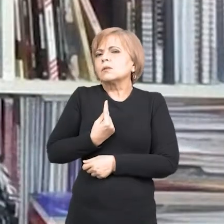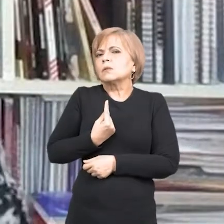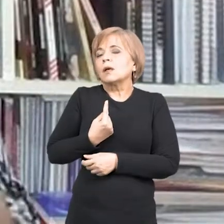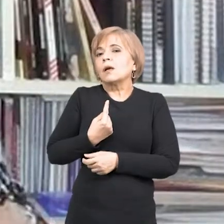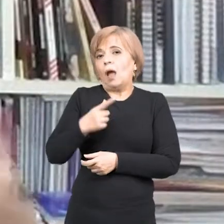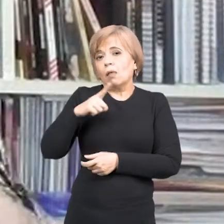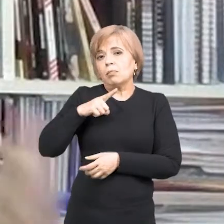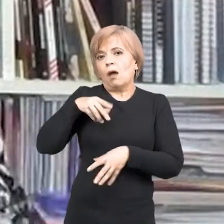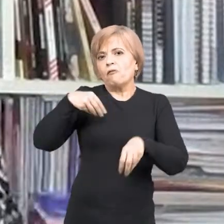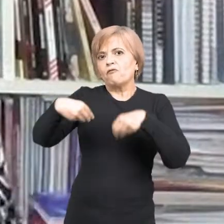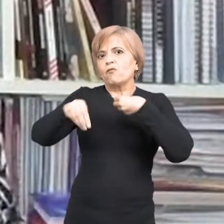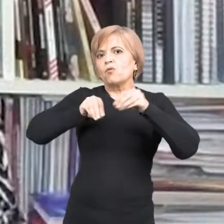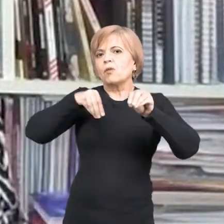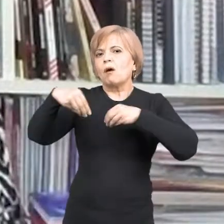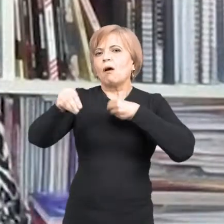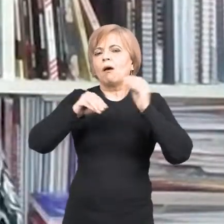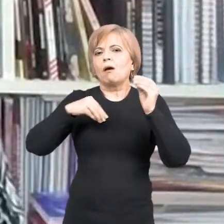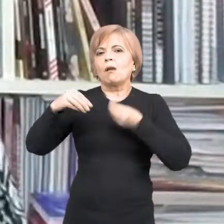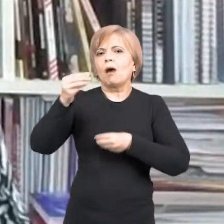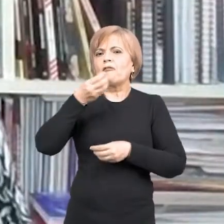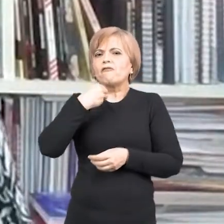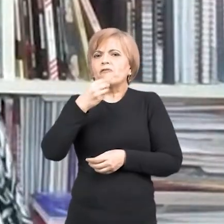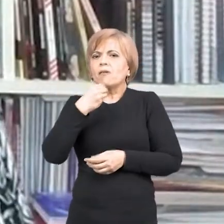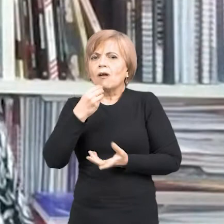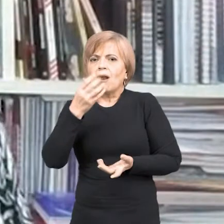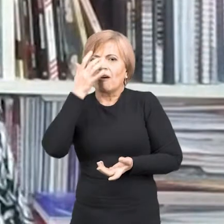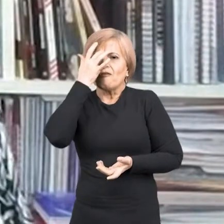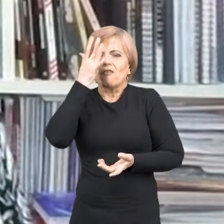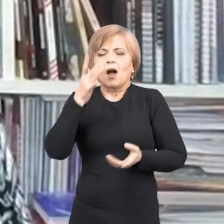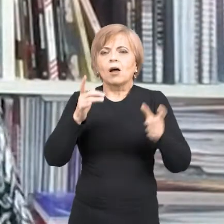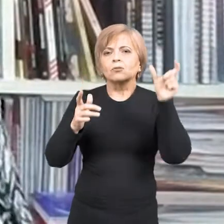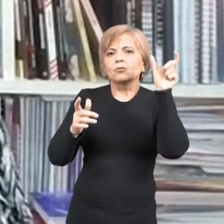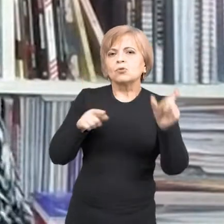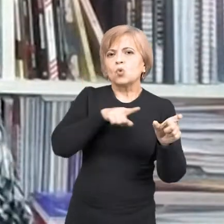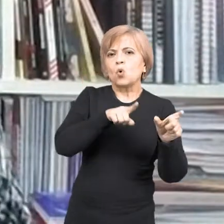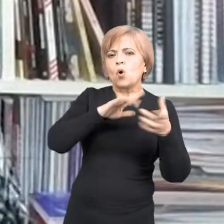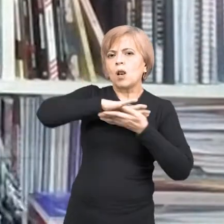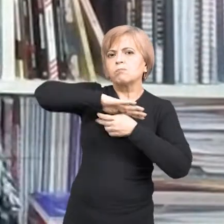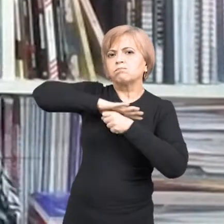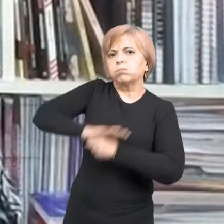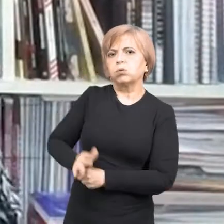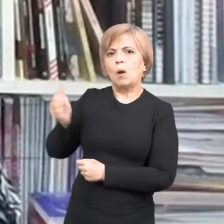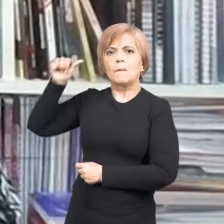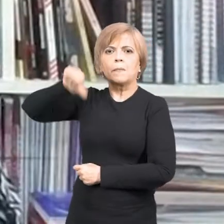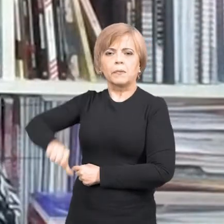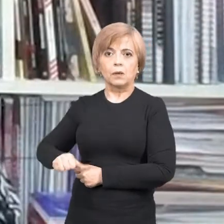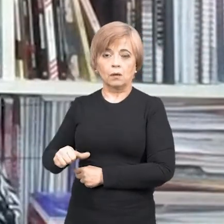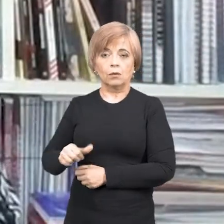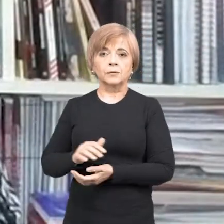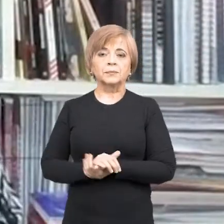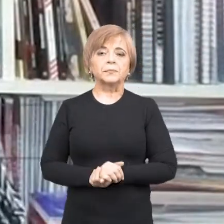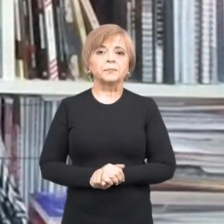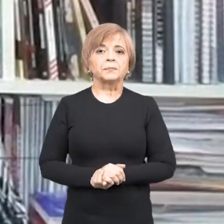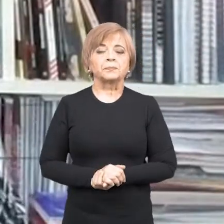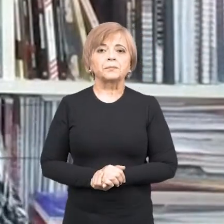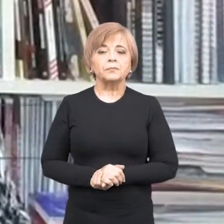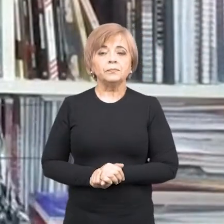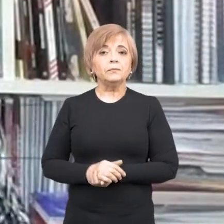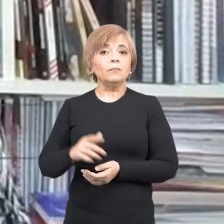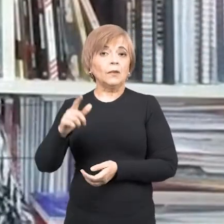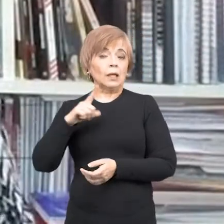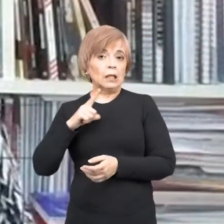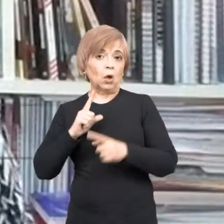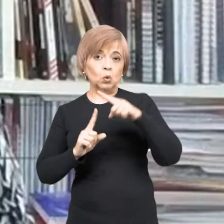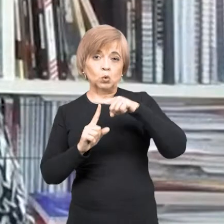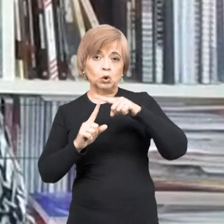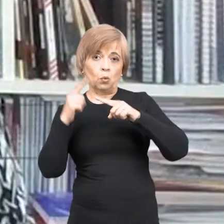vulnerável ao seu agressor. Uma vez instalada a violência psicológica, a gente vai para outros tipos de violência. E